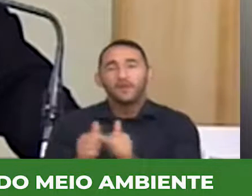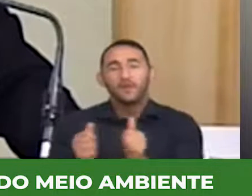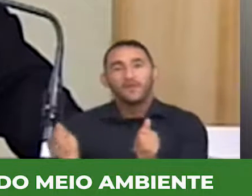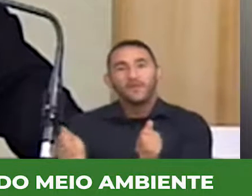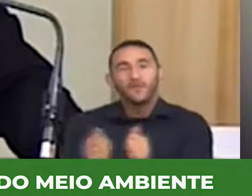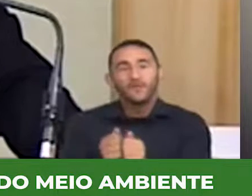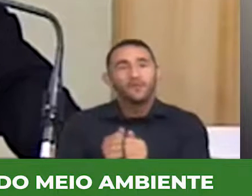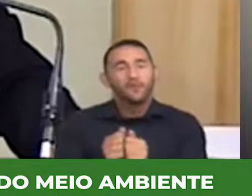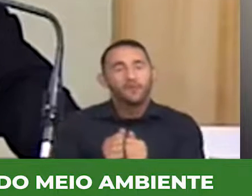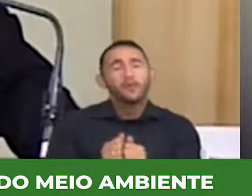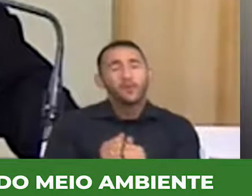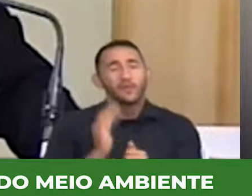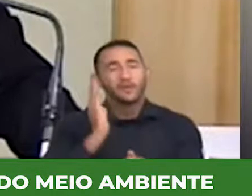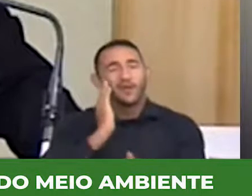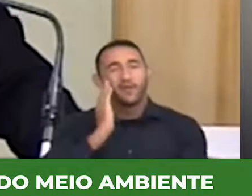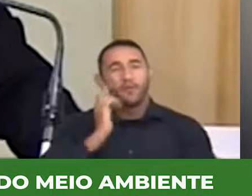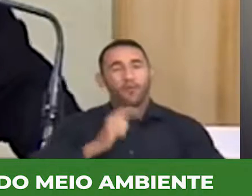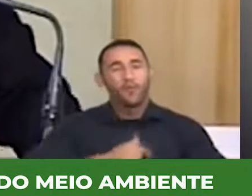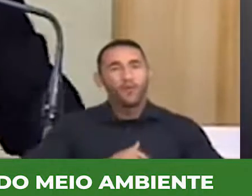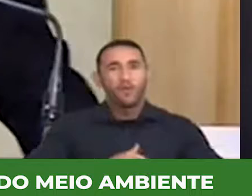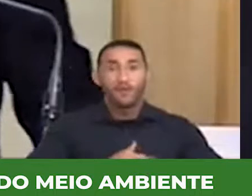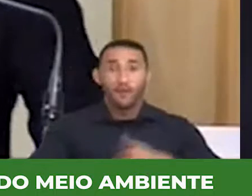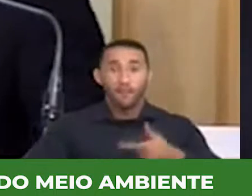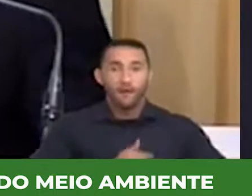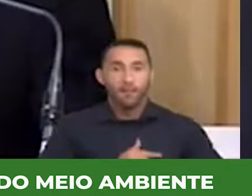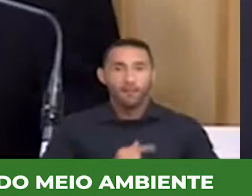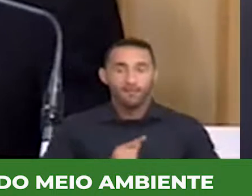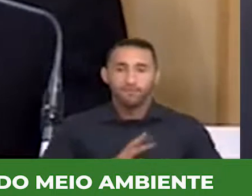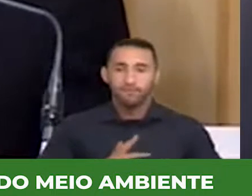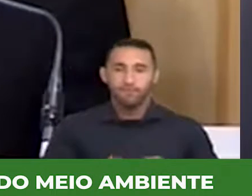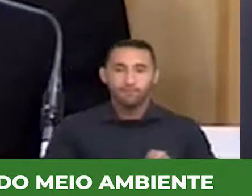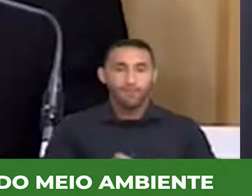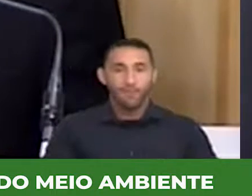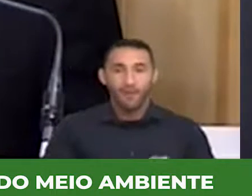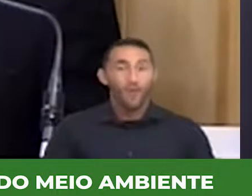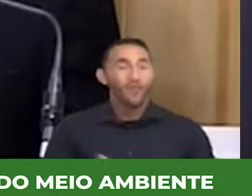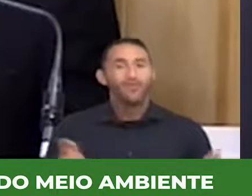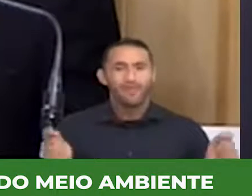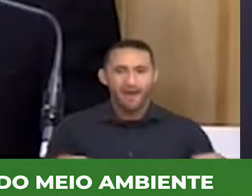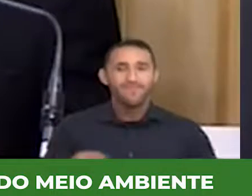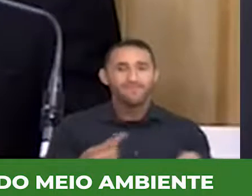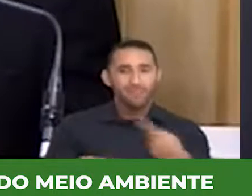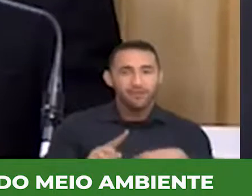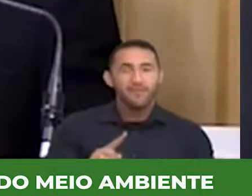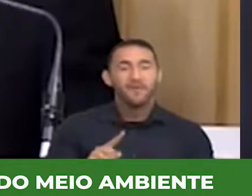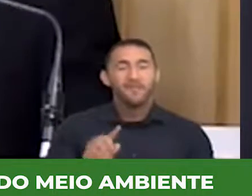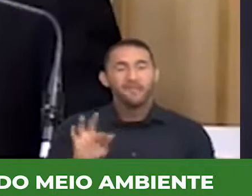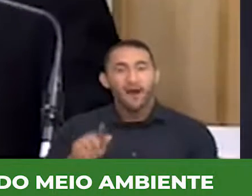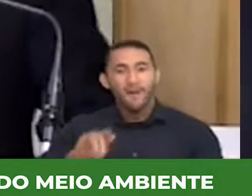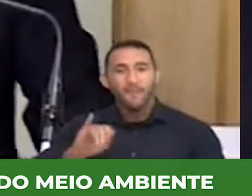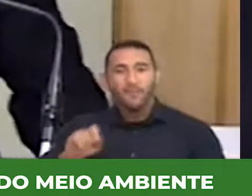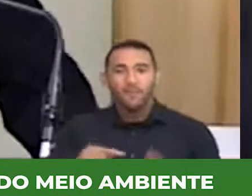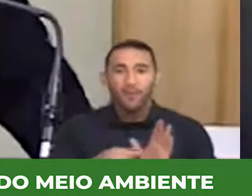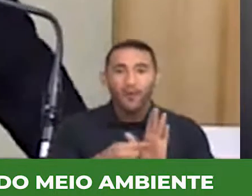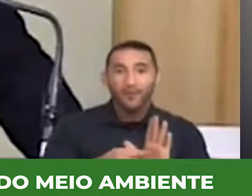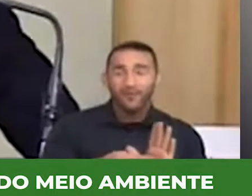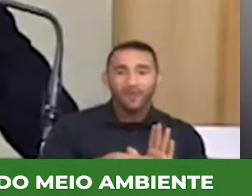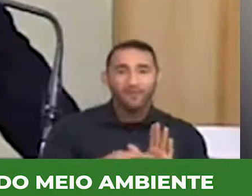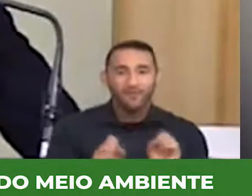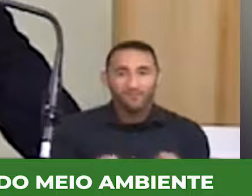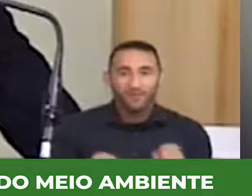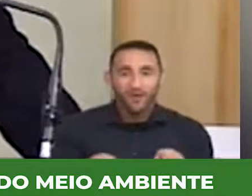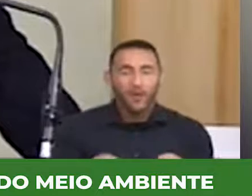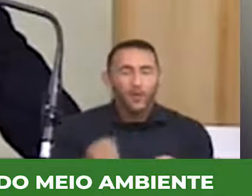eu sei que quando você coloca a mão na massa você faz a diferença e você Fábio mostra isso pelo seu empenho Eu sei que existe